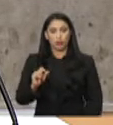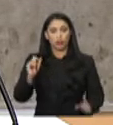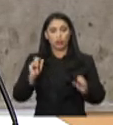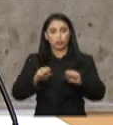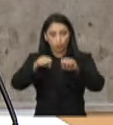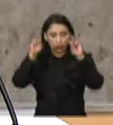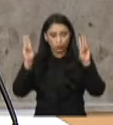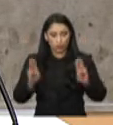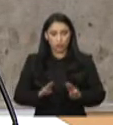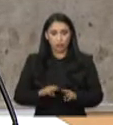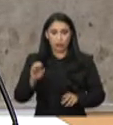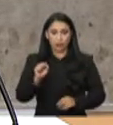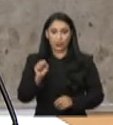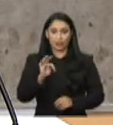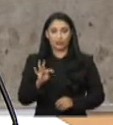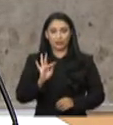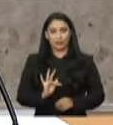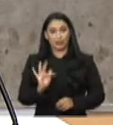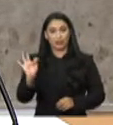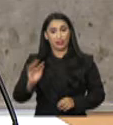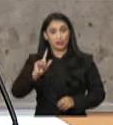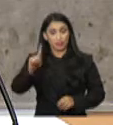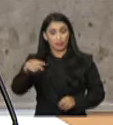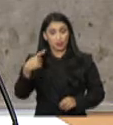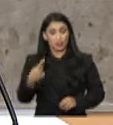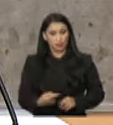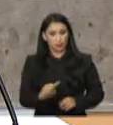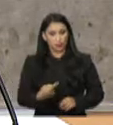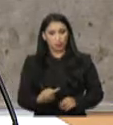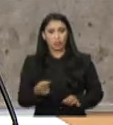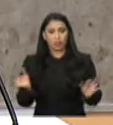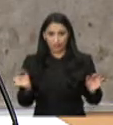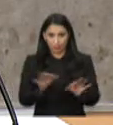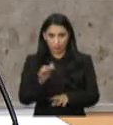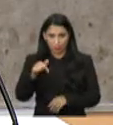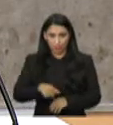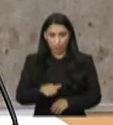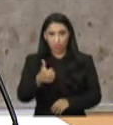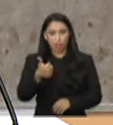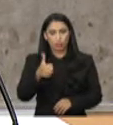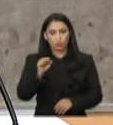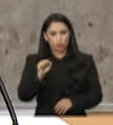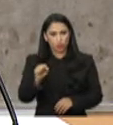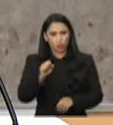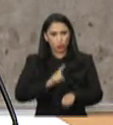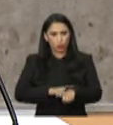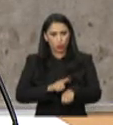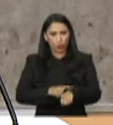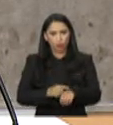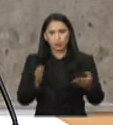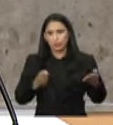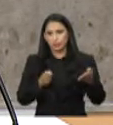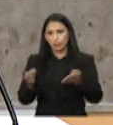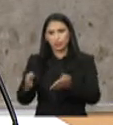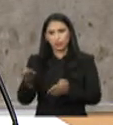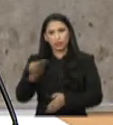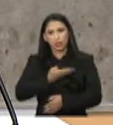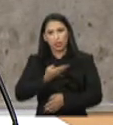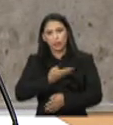do Supremo Tribunal Federal após a sessão às dezoito horas com a presença de familiares amigos